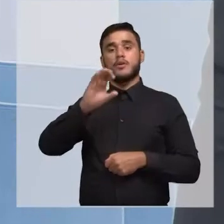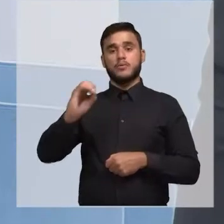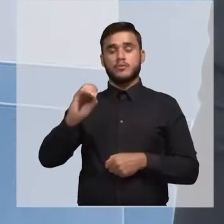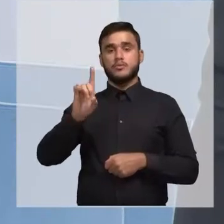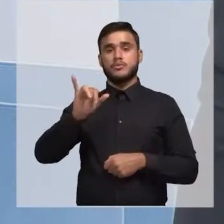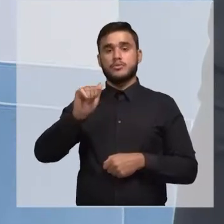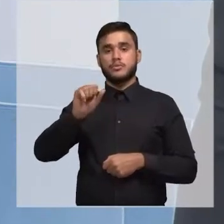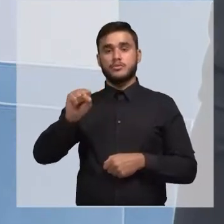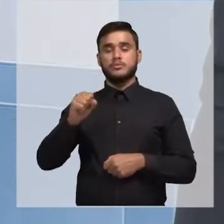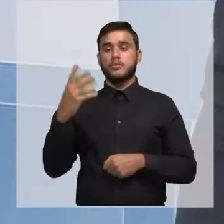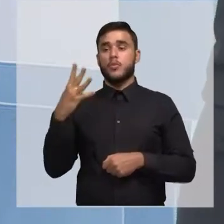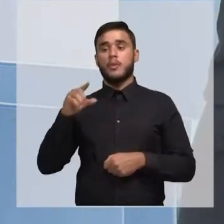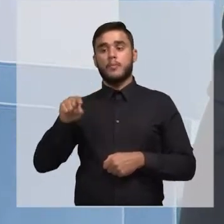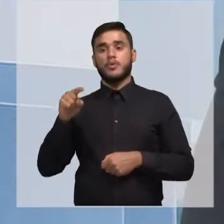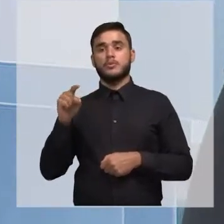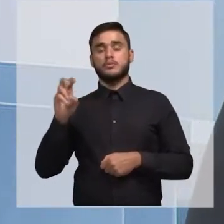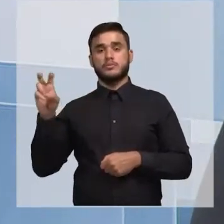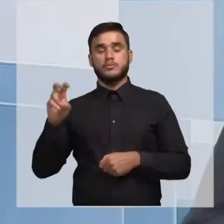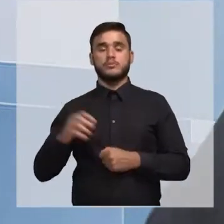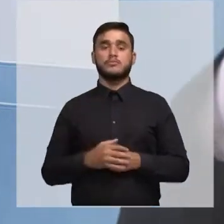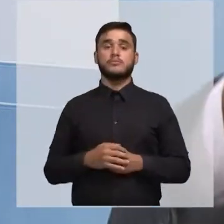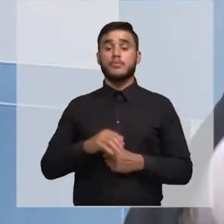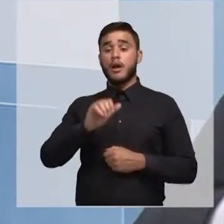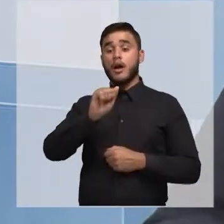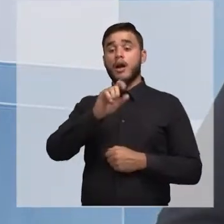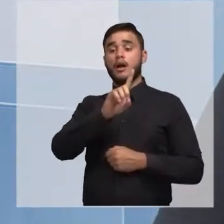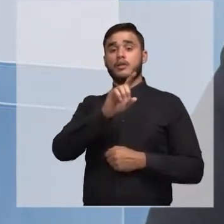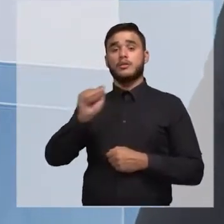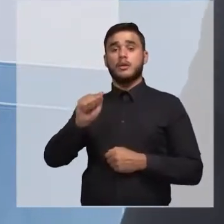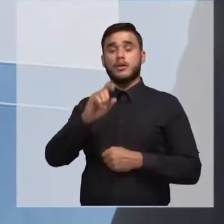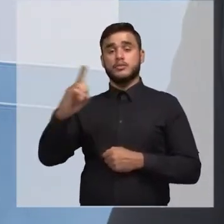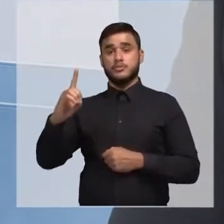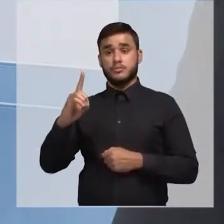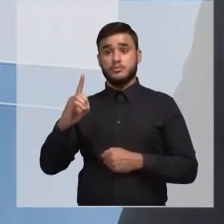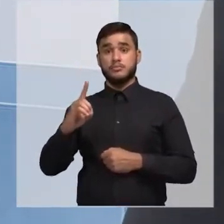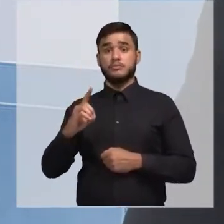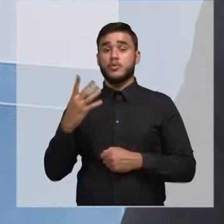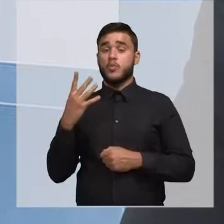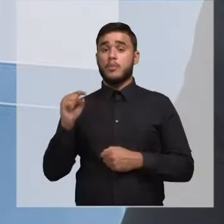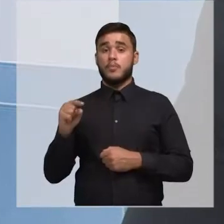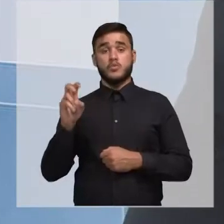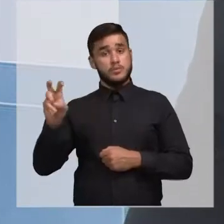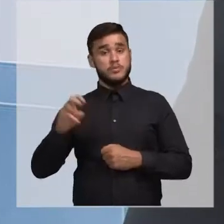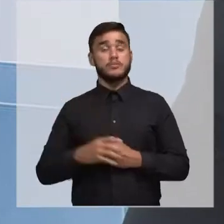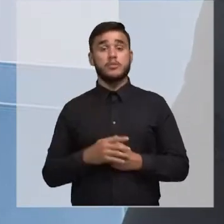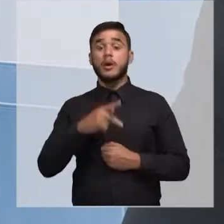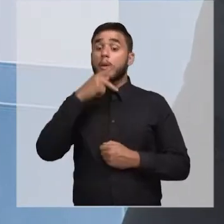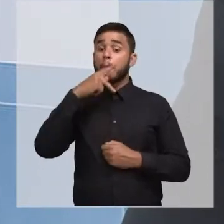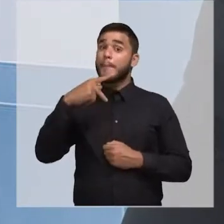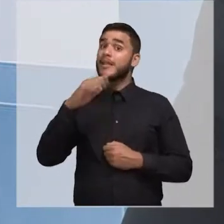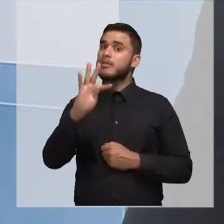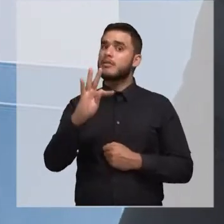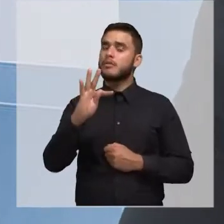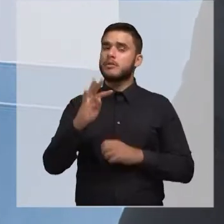muito voto. E o Fernando Haddad com 4,5%. Quer dizer, só para você ter ideia, o Fernando Haddad, do PT e